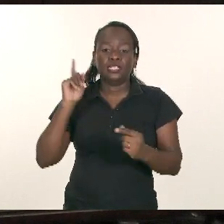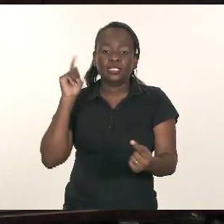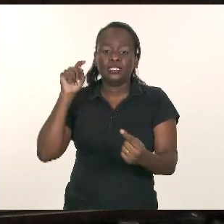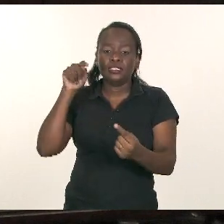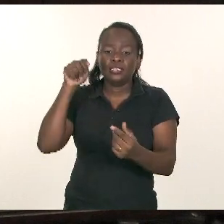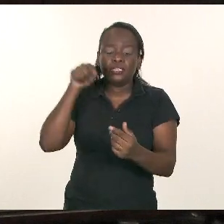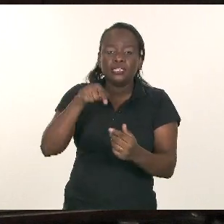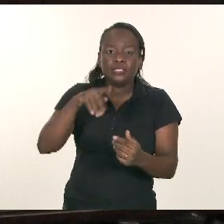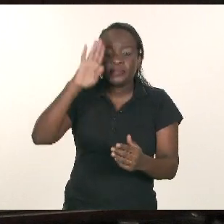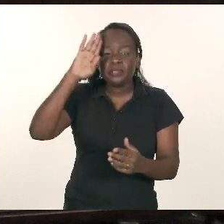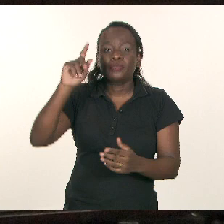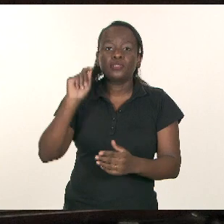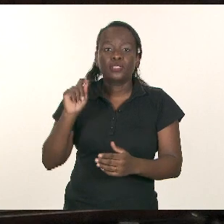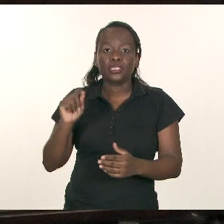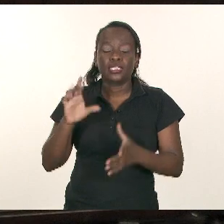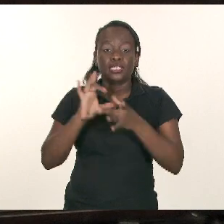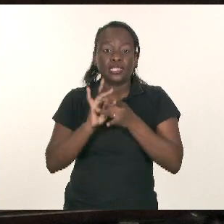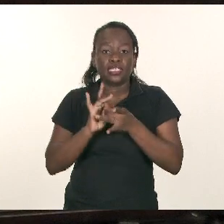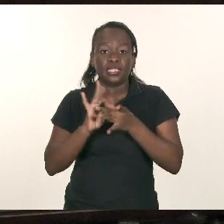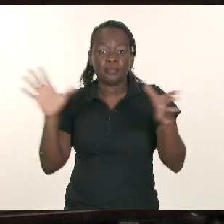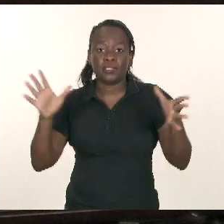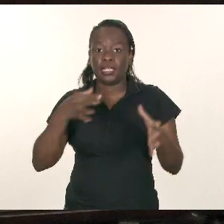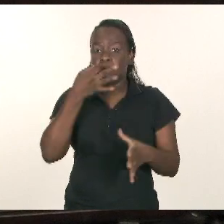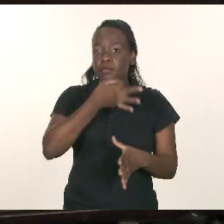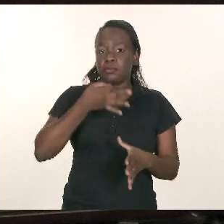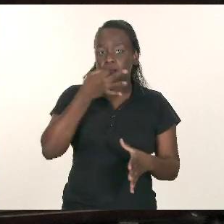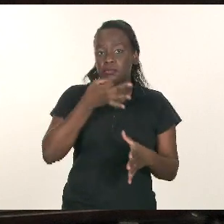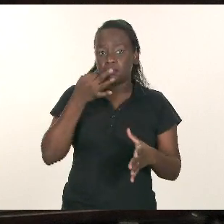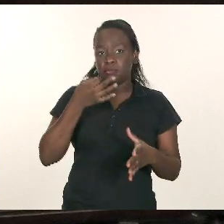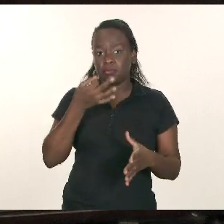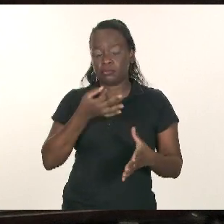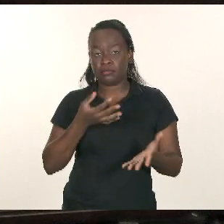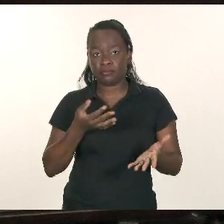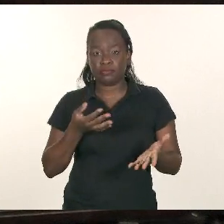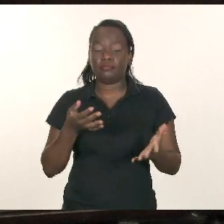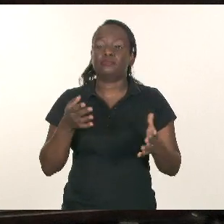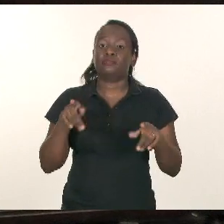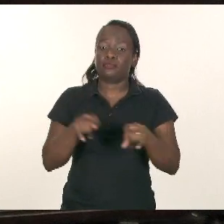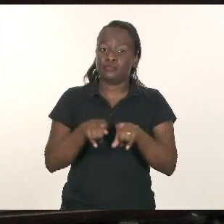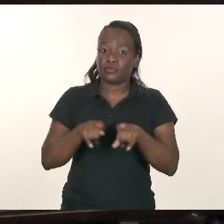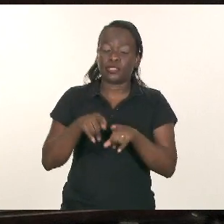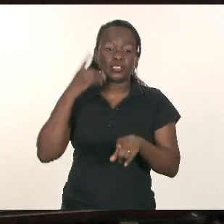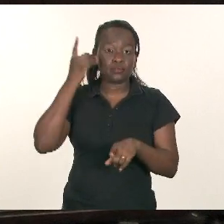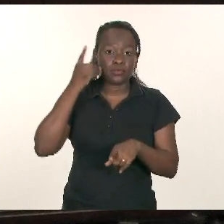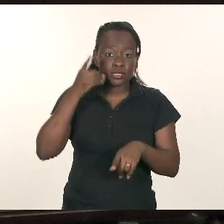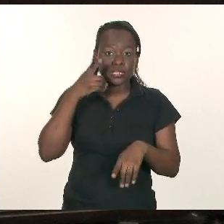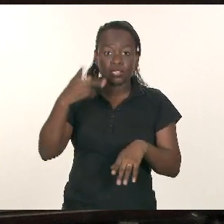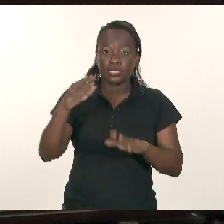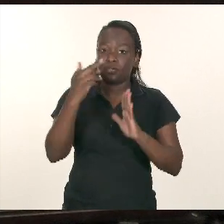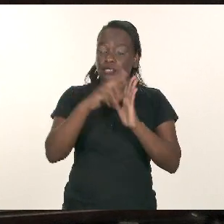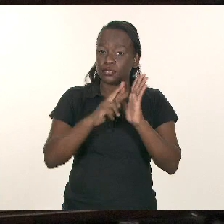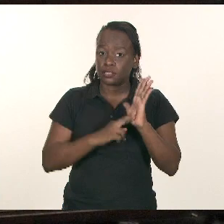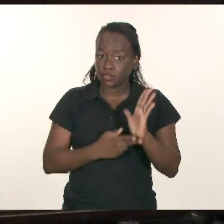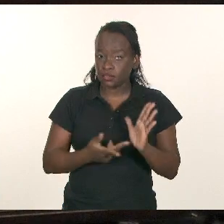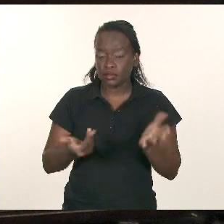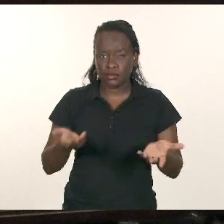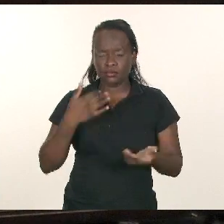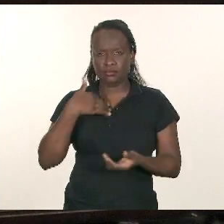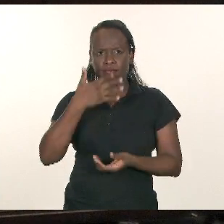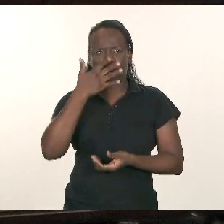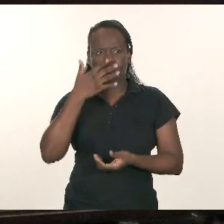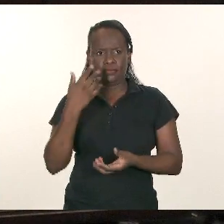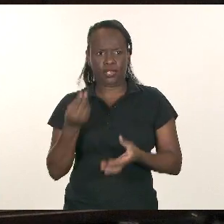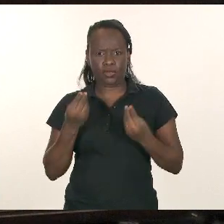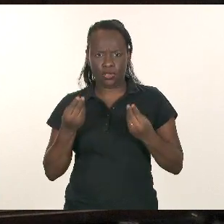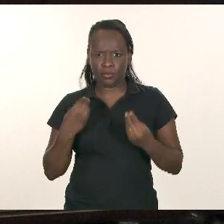questão a liberdade de expressão, as prerrogativas de um parlamentar. É impressionante